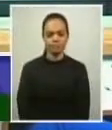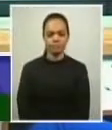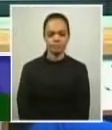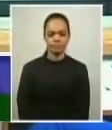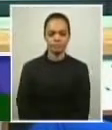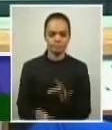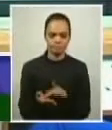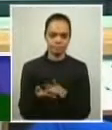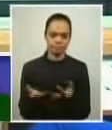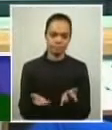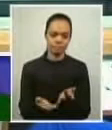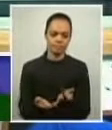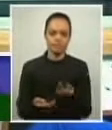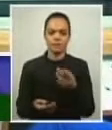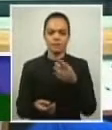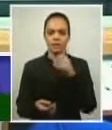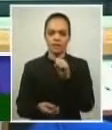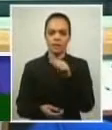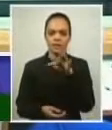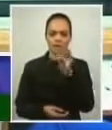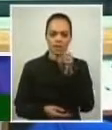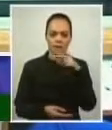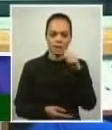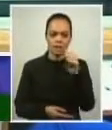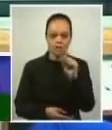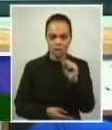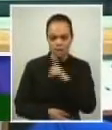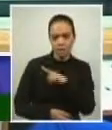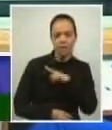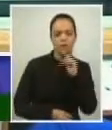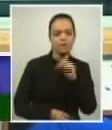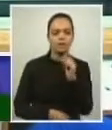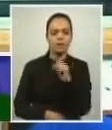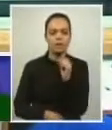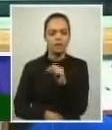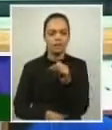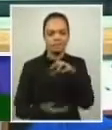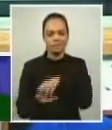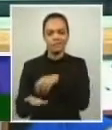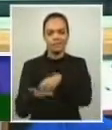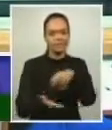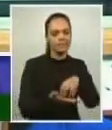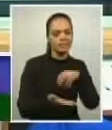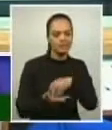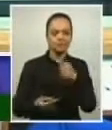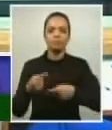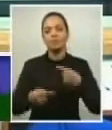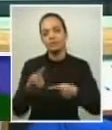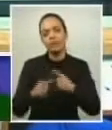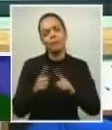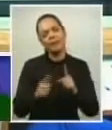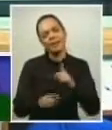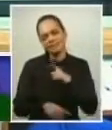e a apenas havia os órgãos políticos mas havia uma